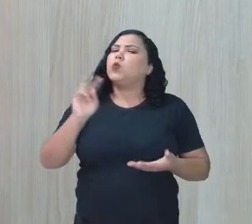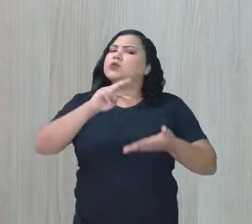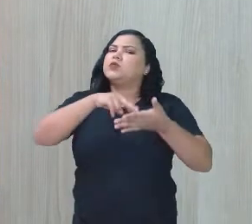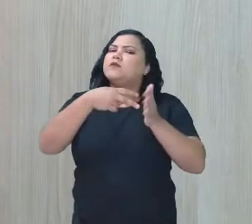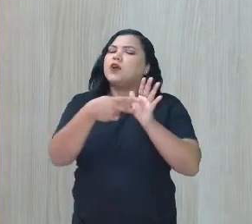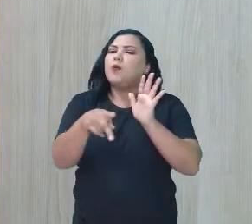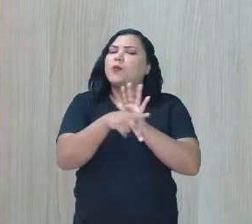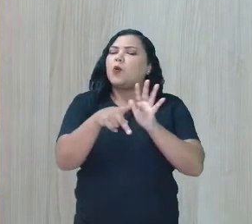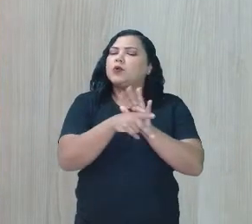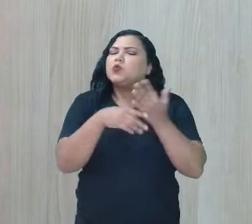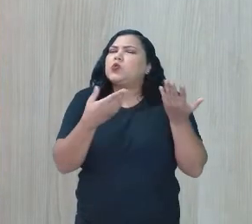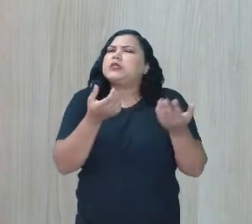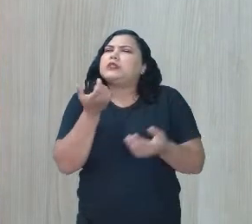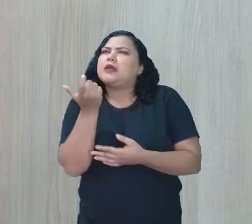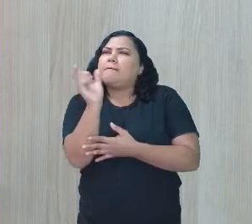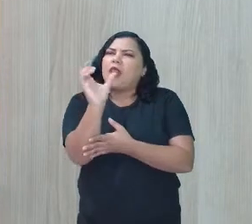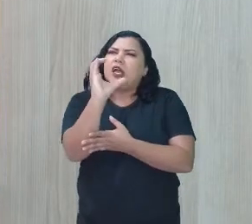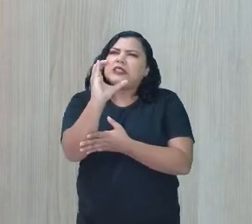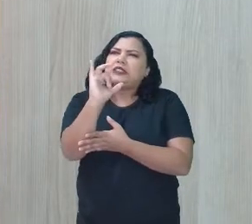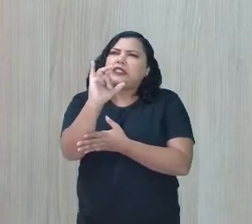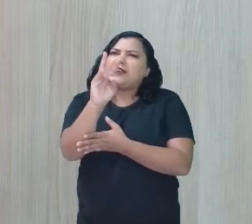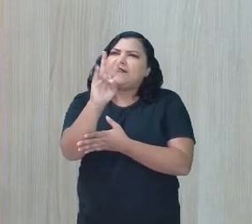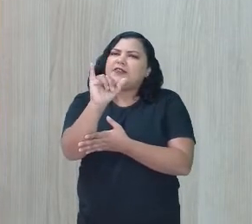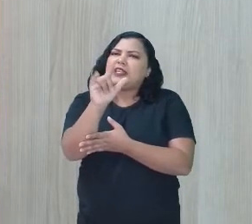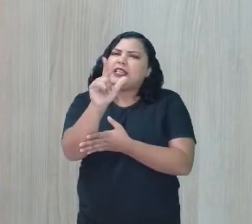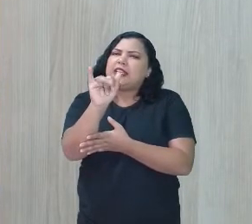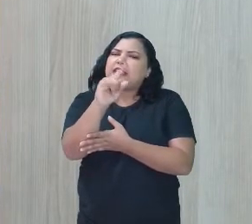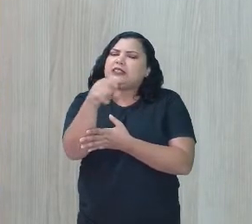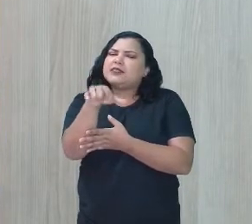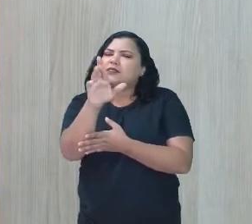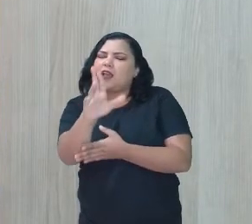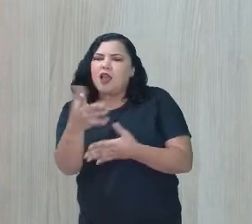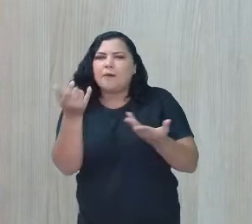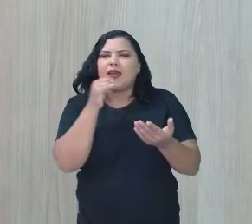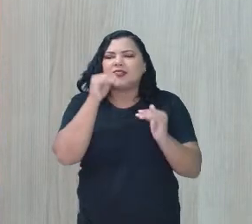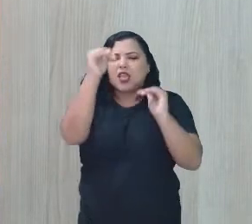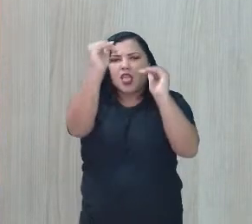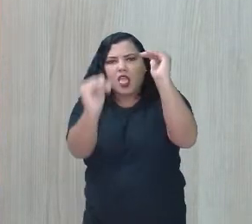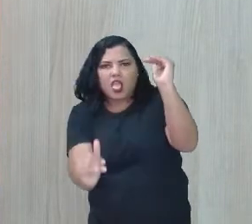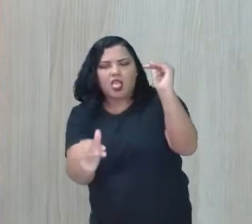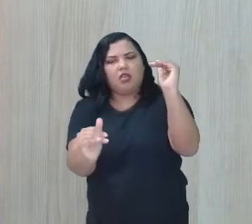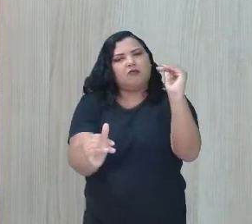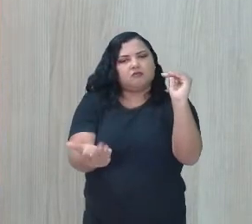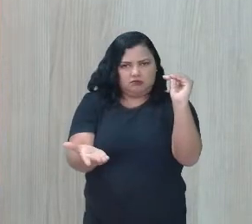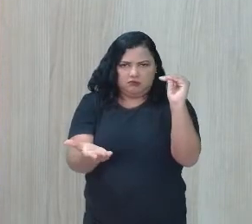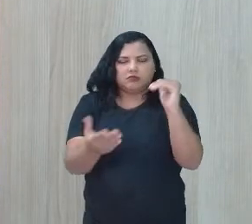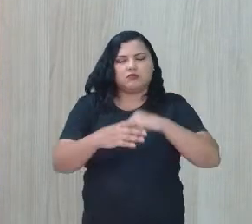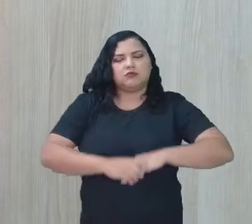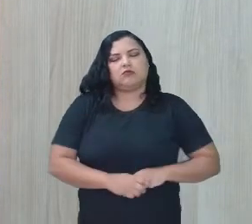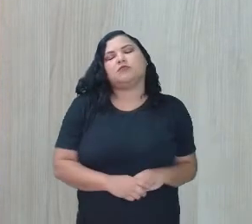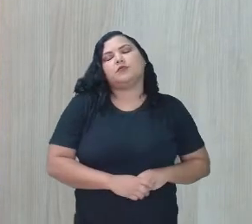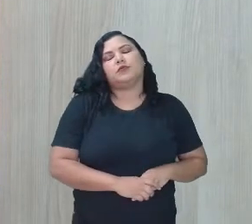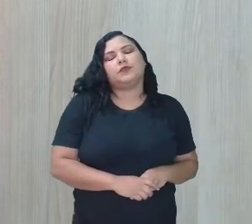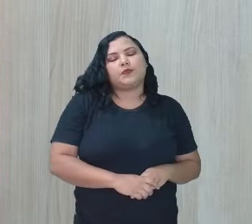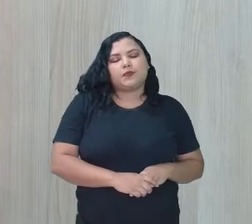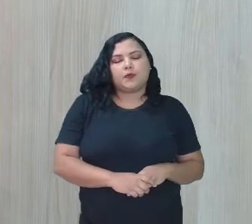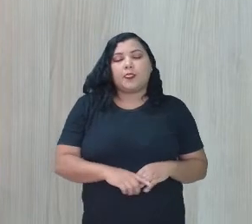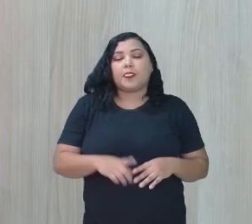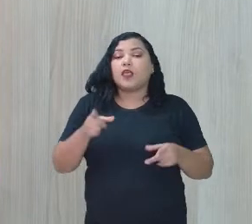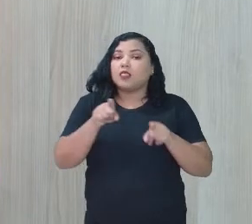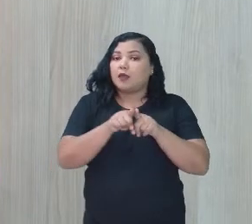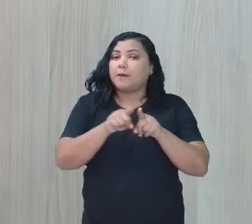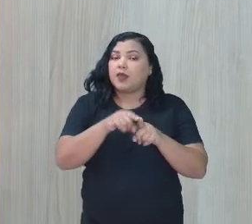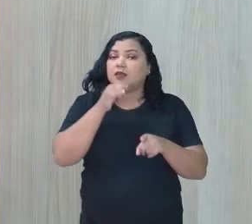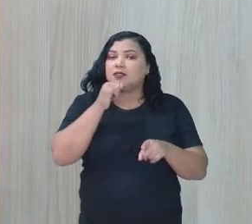civilizado, né, no sentido de que acaba diminuindo outra cultura e acaba violentando outra cultura e pessoas. O Luciano citou aí muito